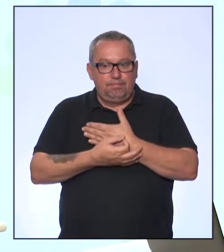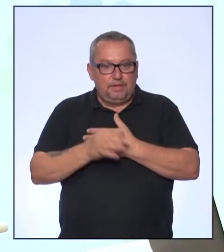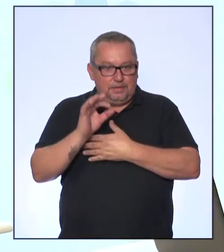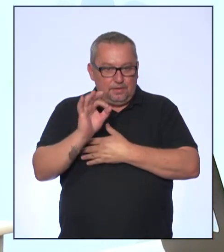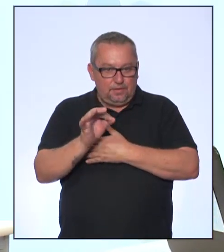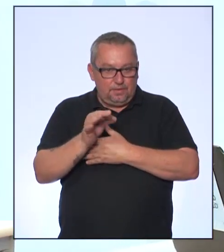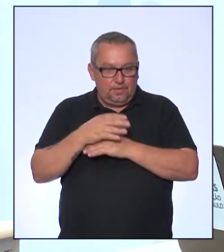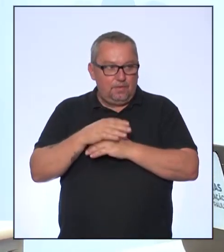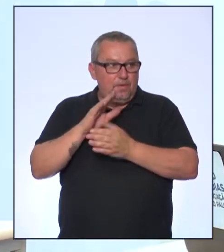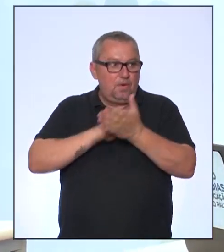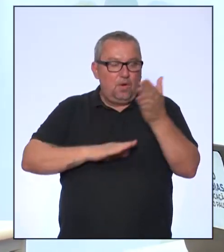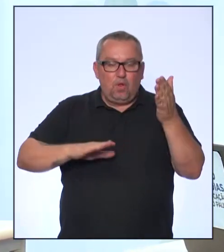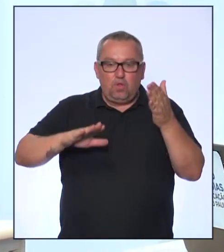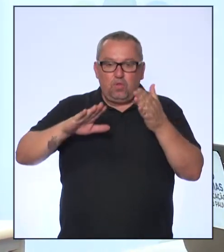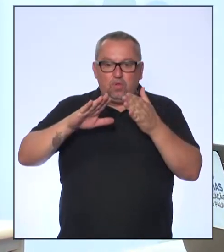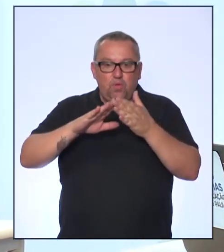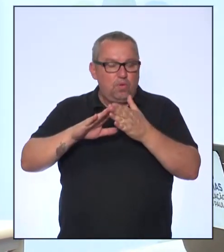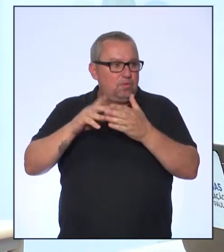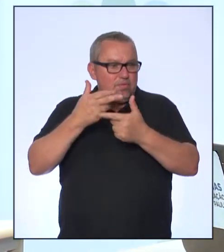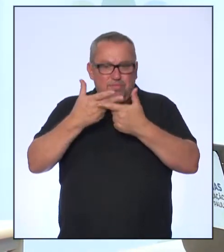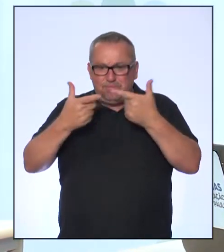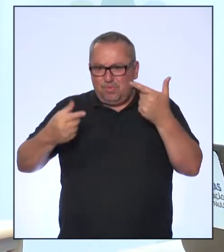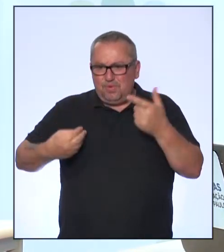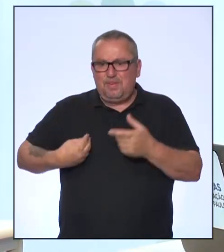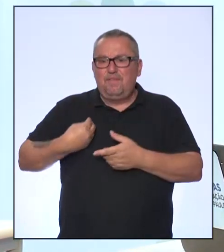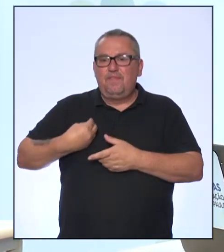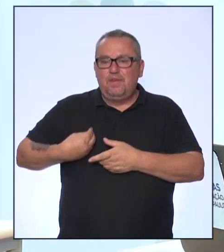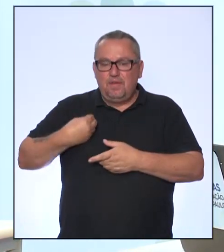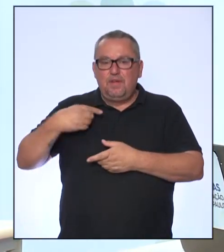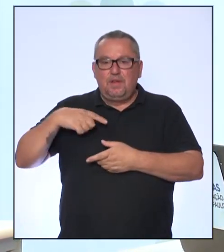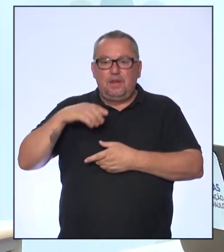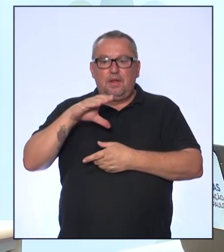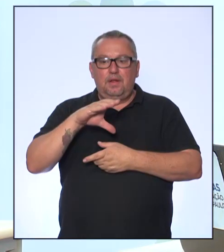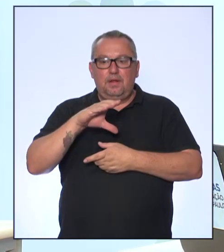Certo? Todo ser vivo possui célula.